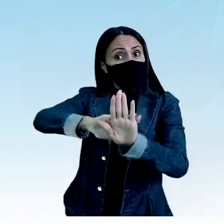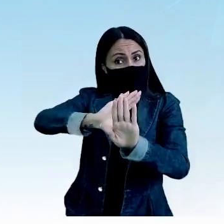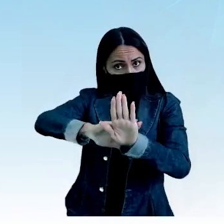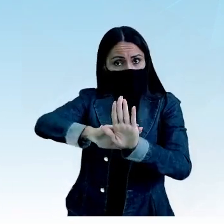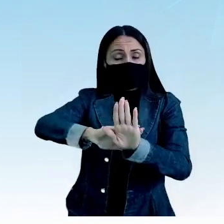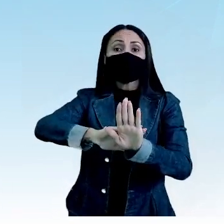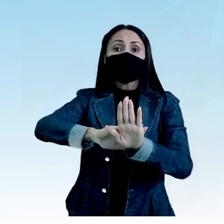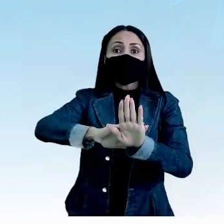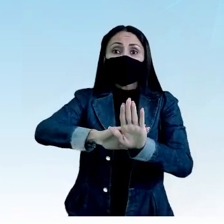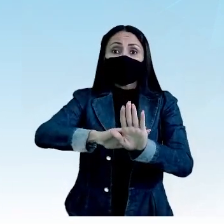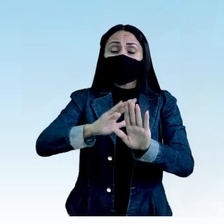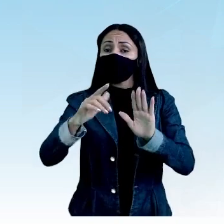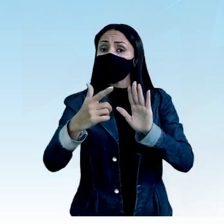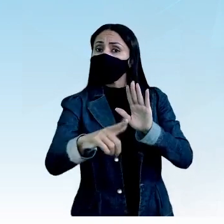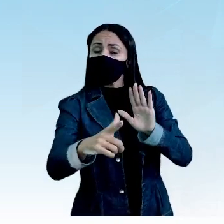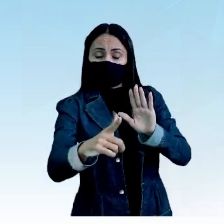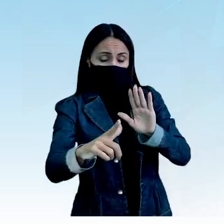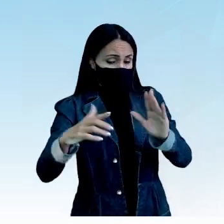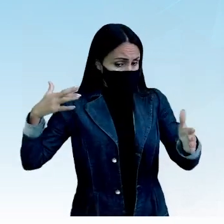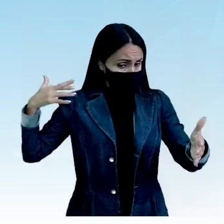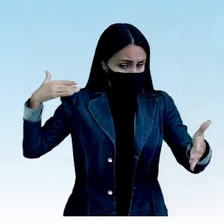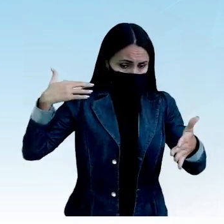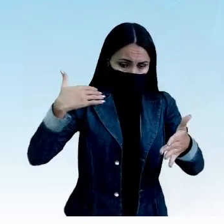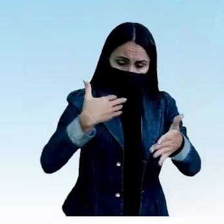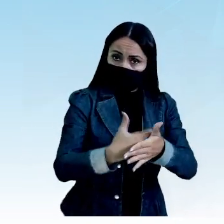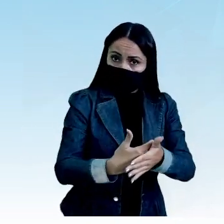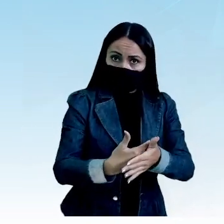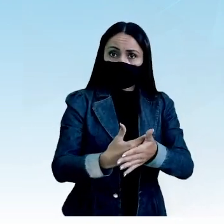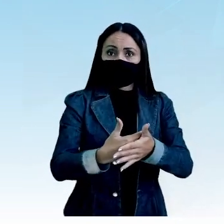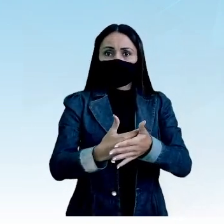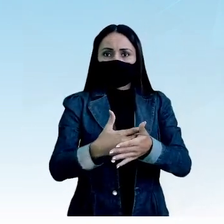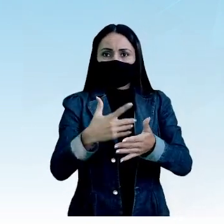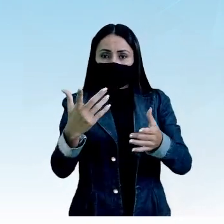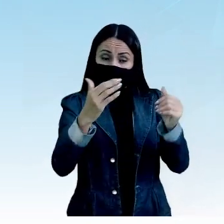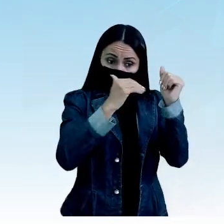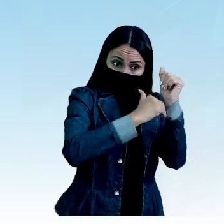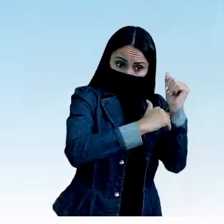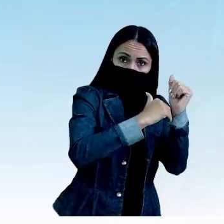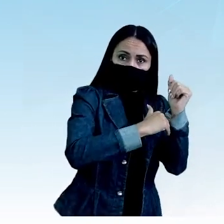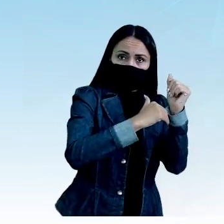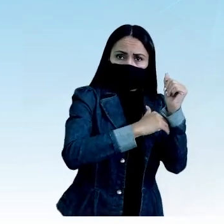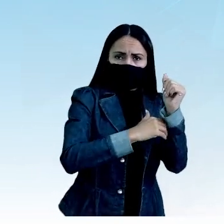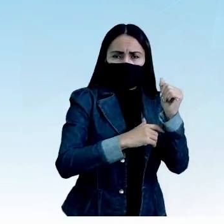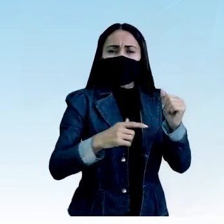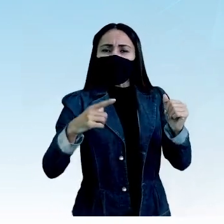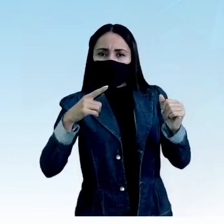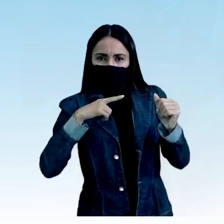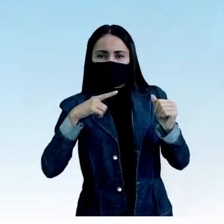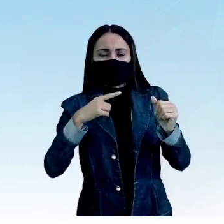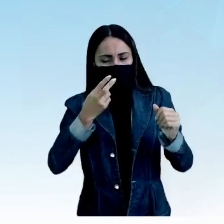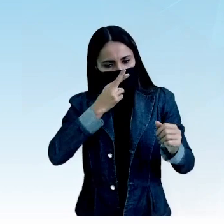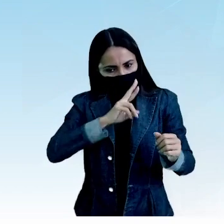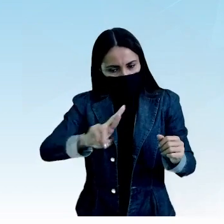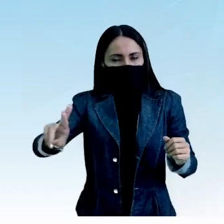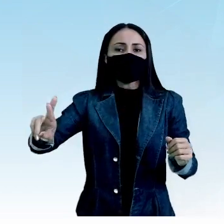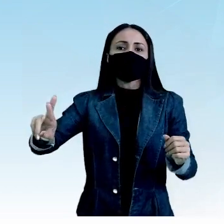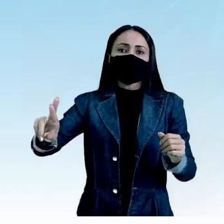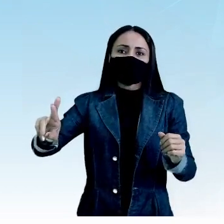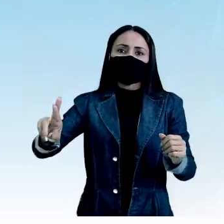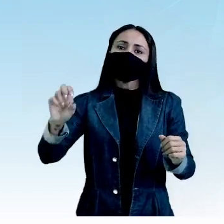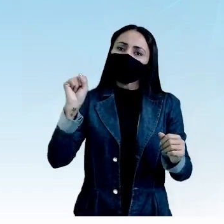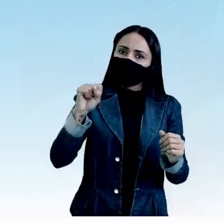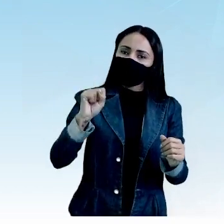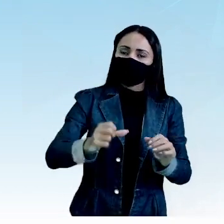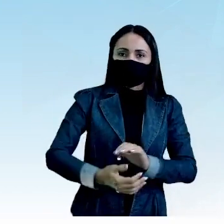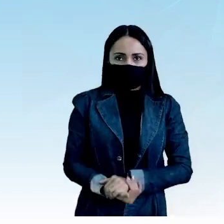festa que não nos chega, né? Que são ocultos, mas que ele possui essa carga religiosa e de mistérios. Então,